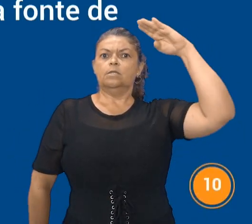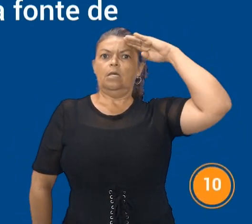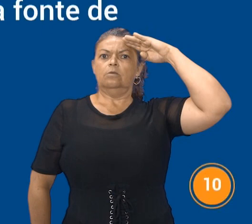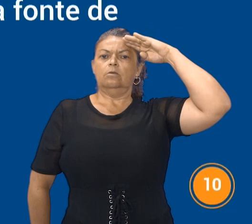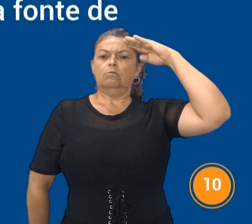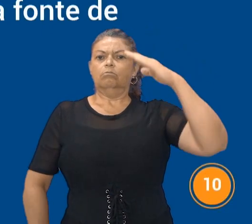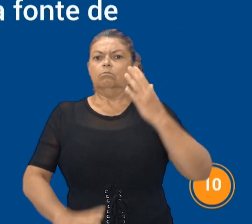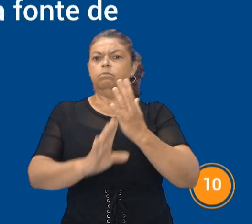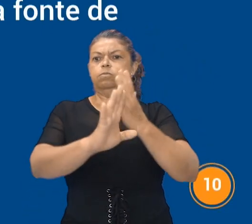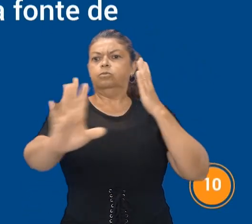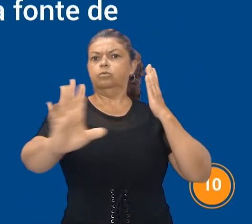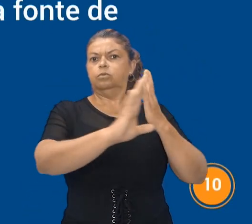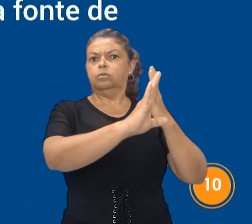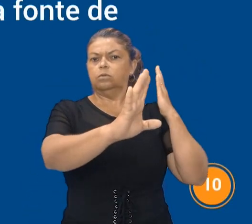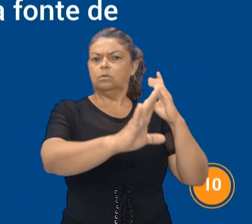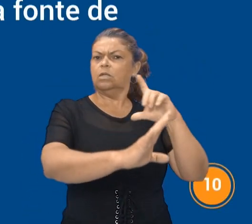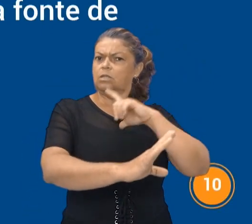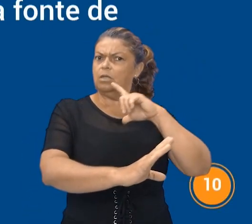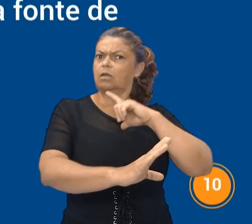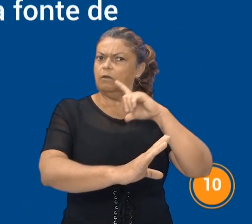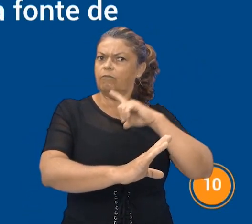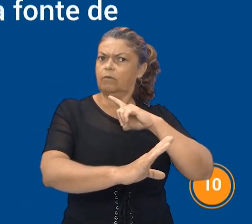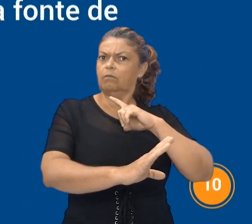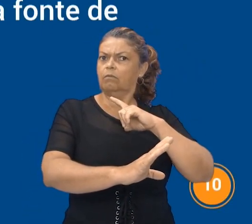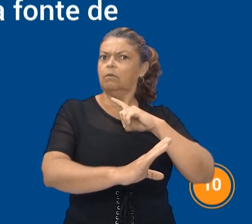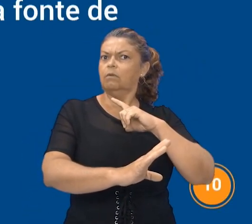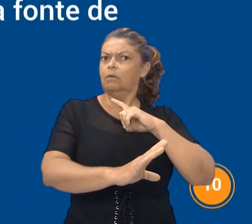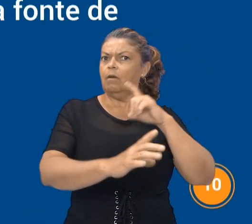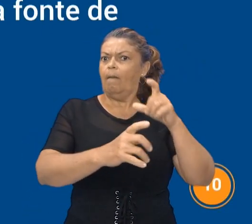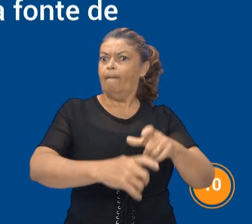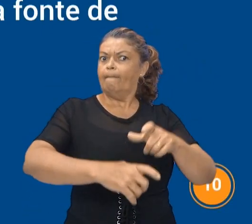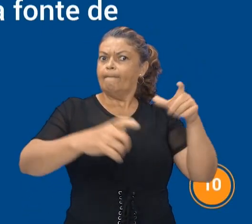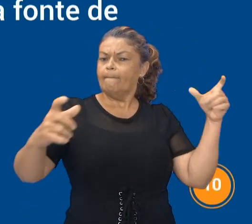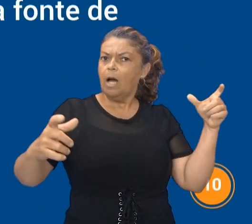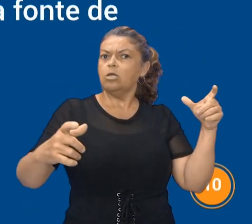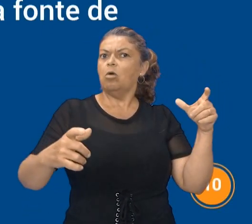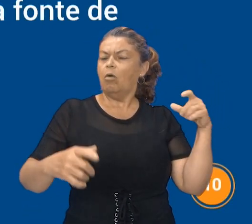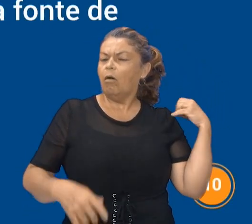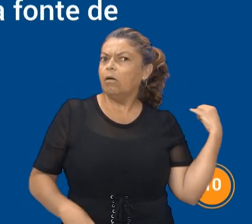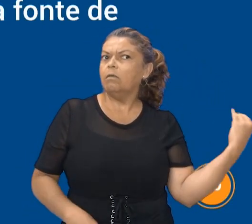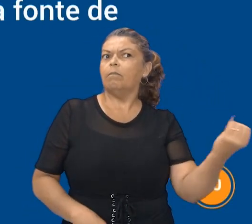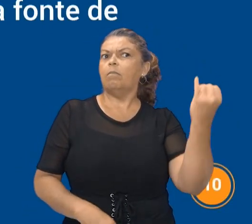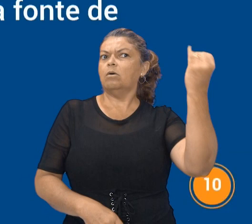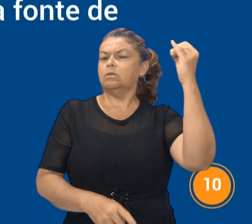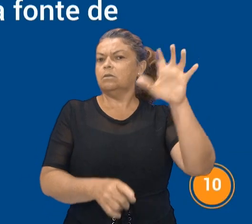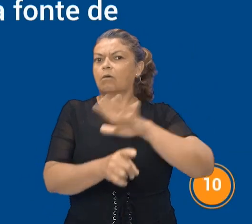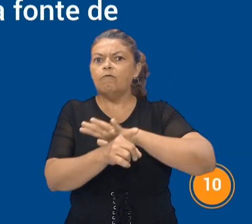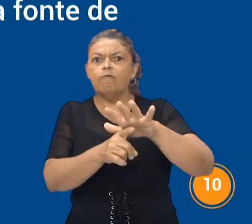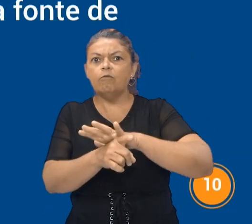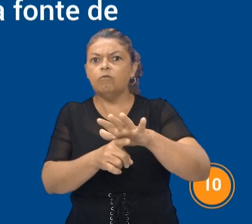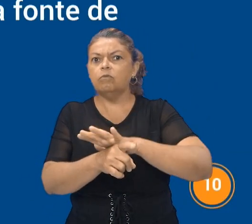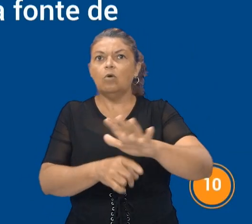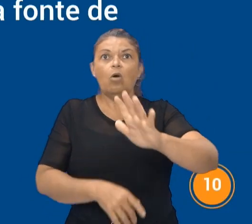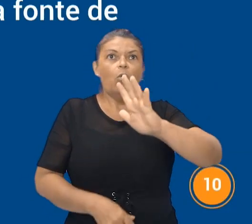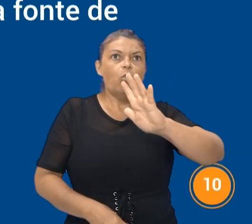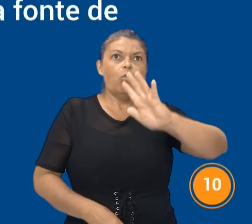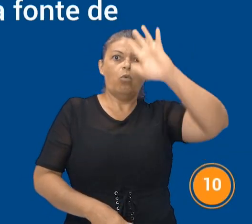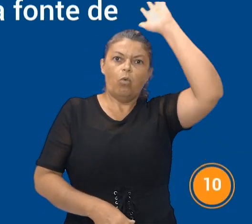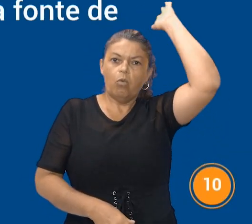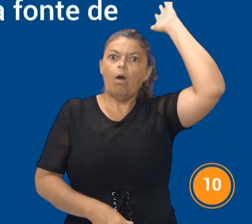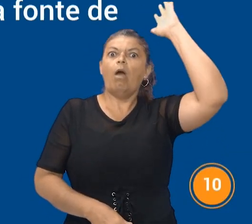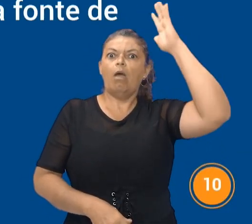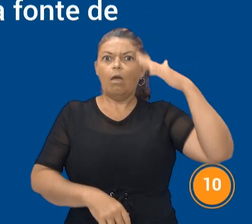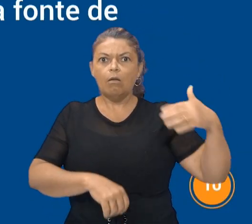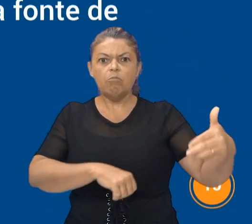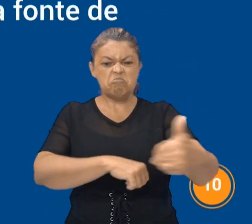em alguns momentos, maior que o próprio Estado. O exército romano, ele era profissional, gente.